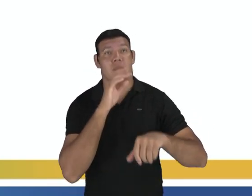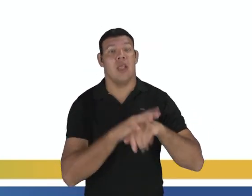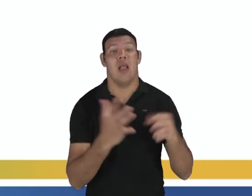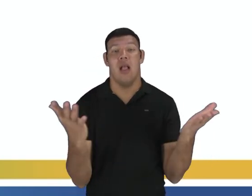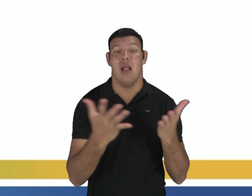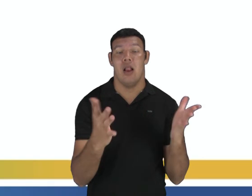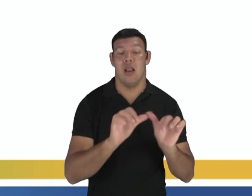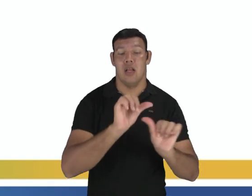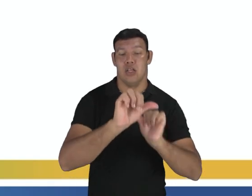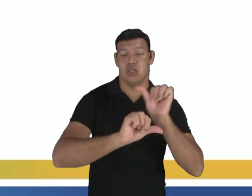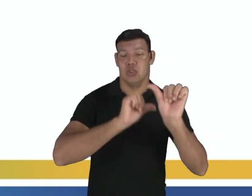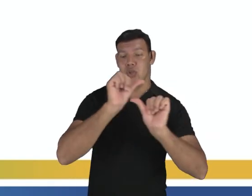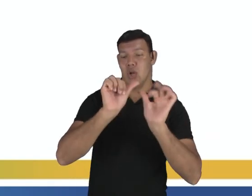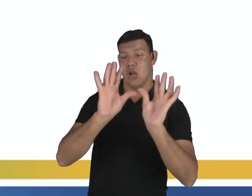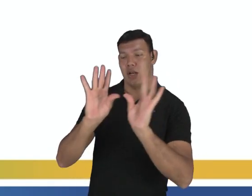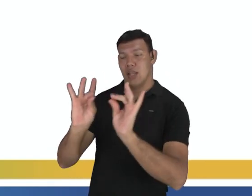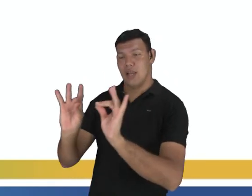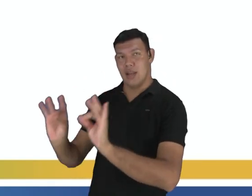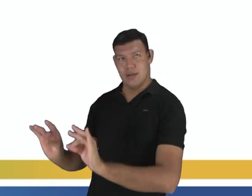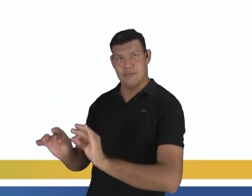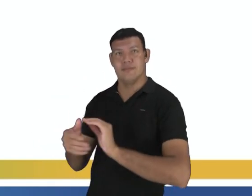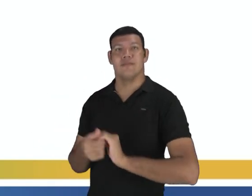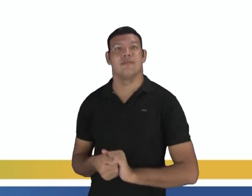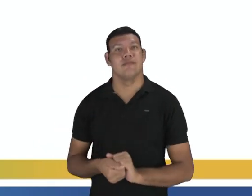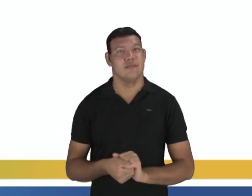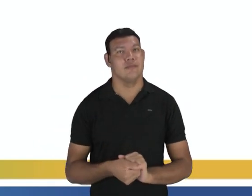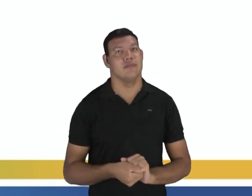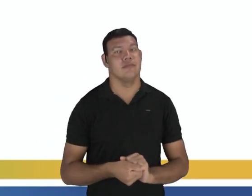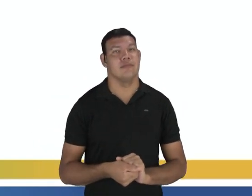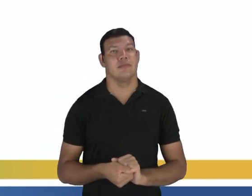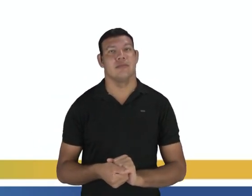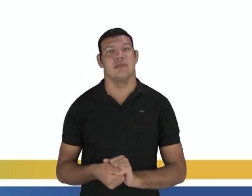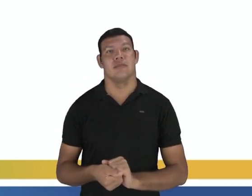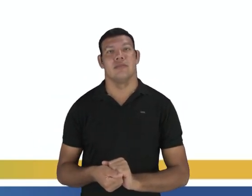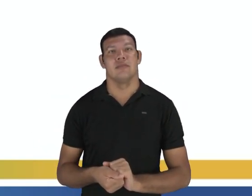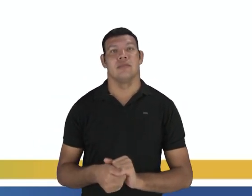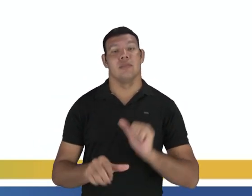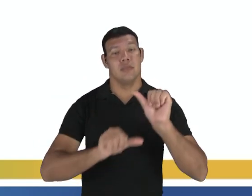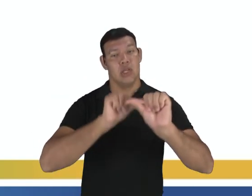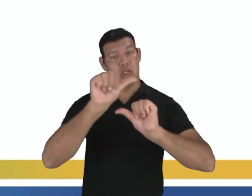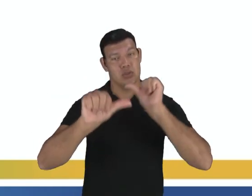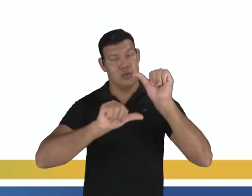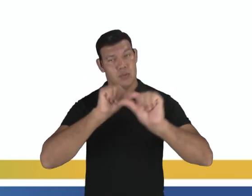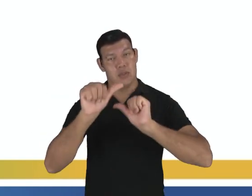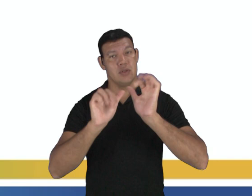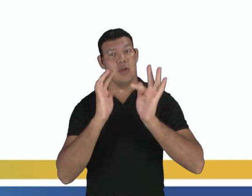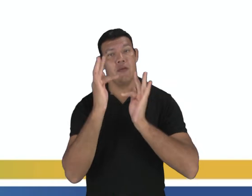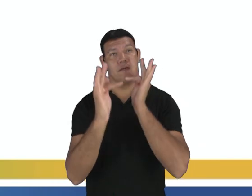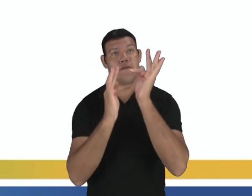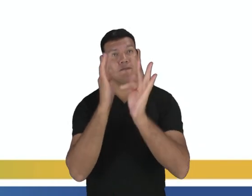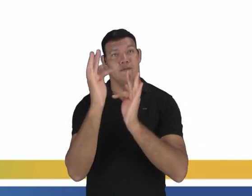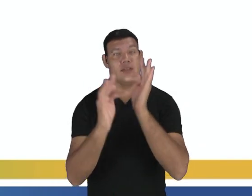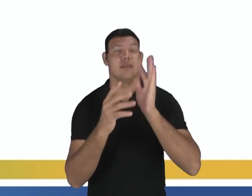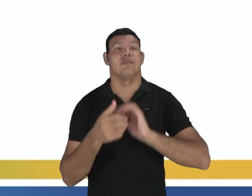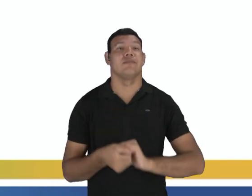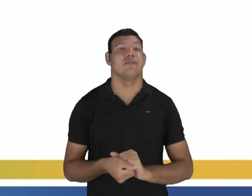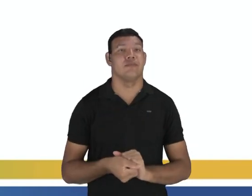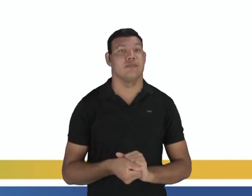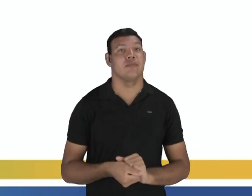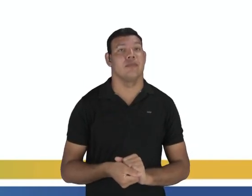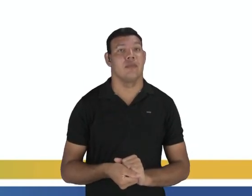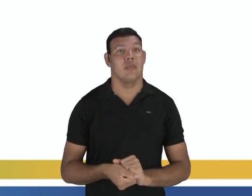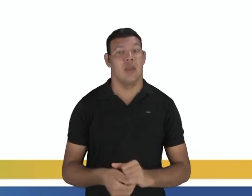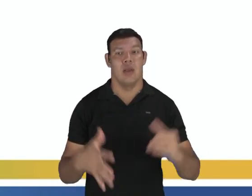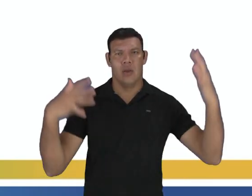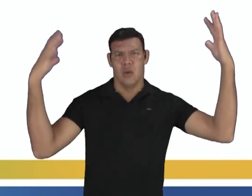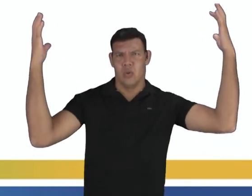estado líquido. Então, aqui a gente tem uma transformação física. Agora aqui, quando eu tenho uma chuva ácida, né,